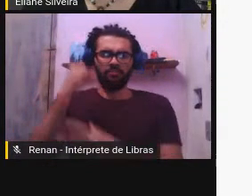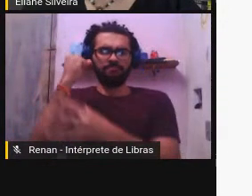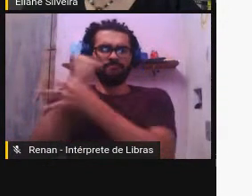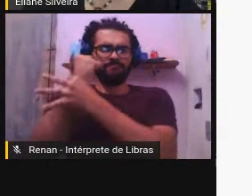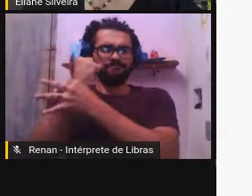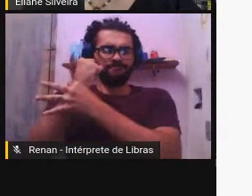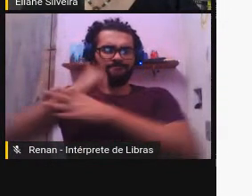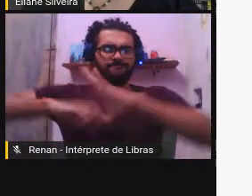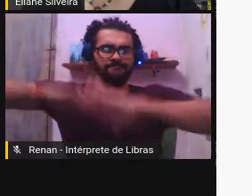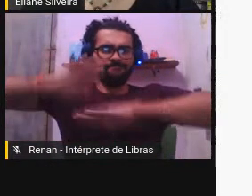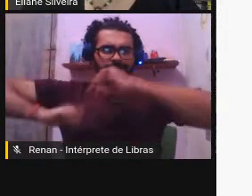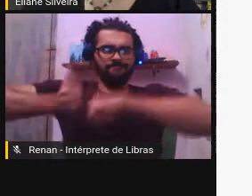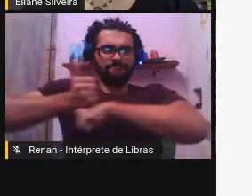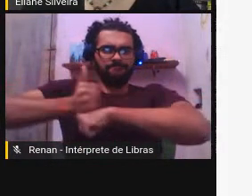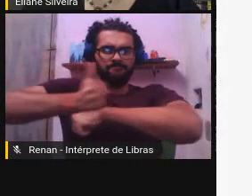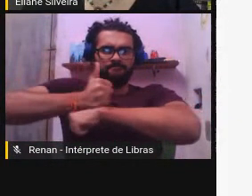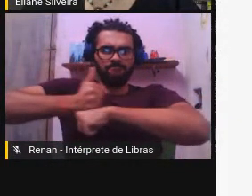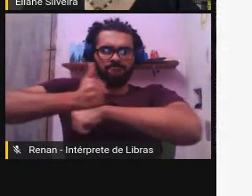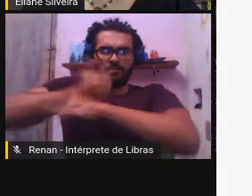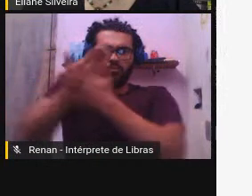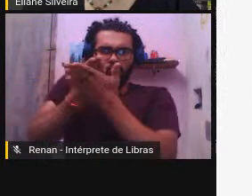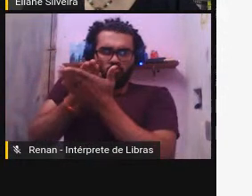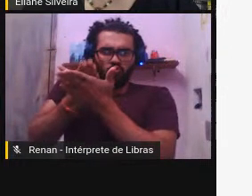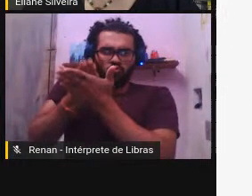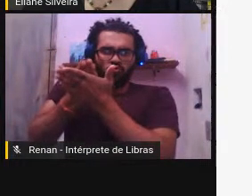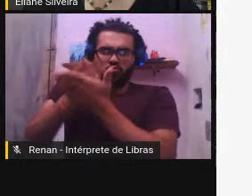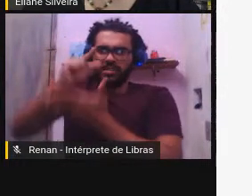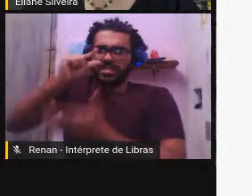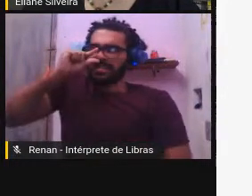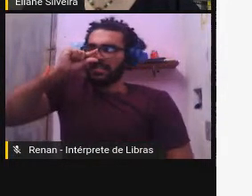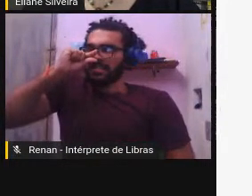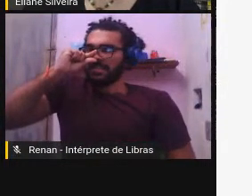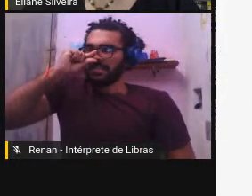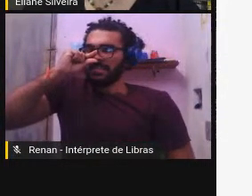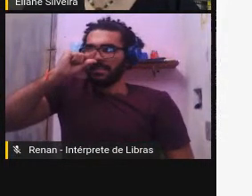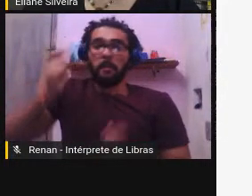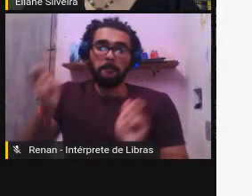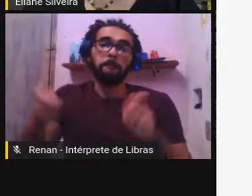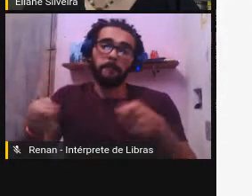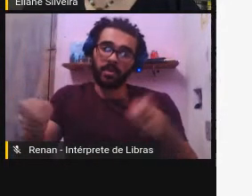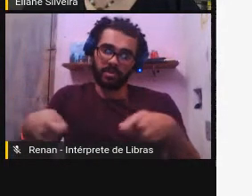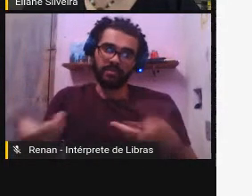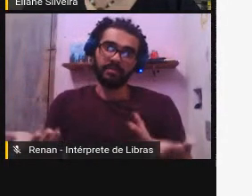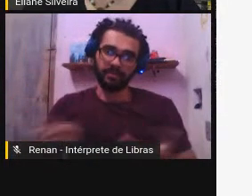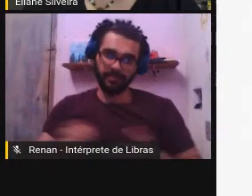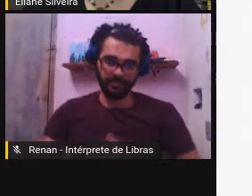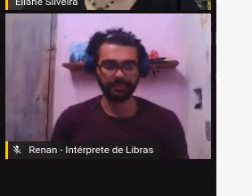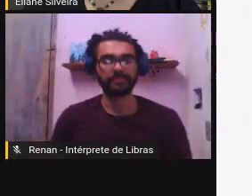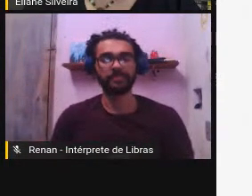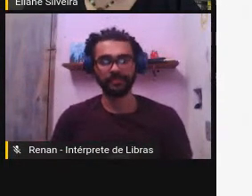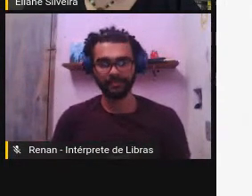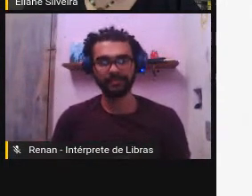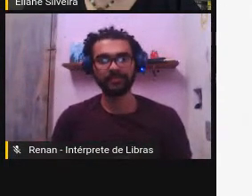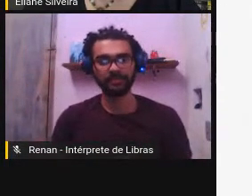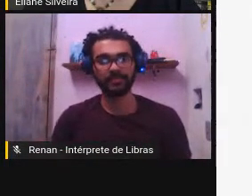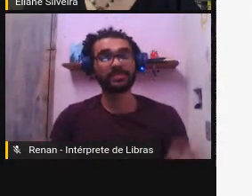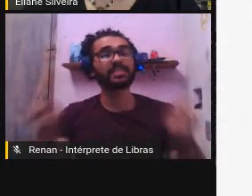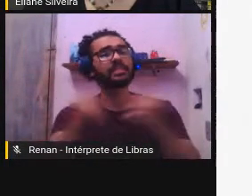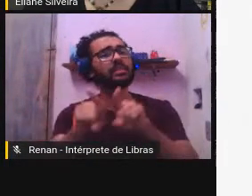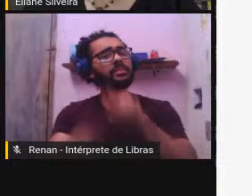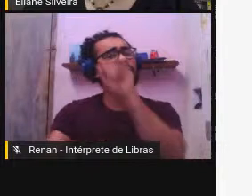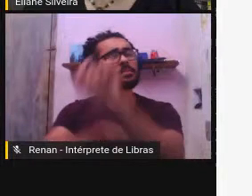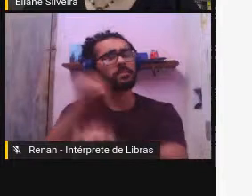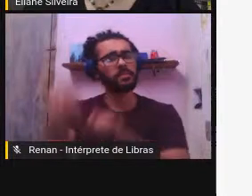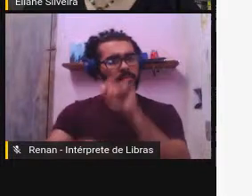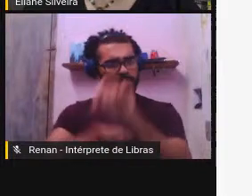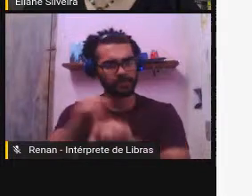de tal tema. E a segunda questão desse manuscrito ela